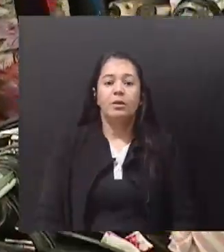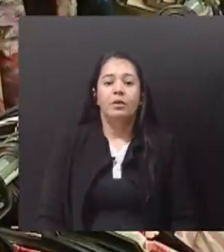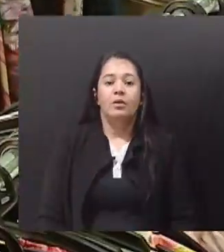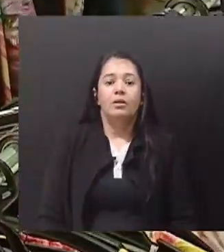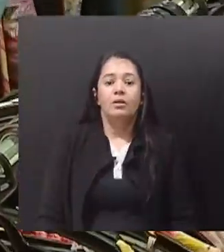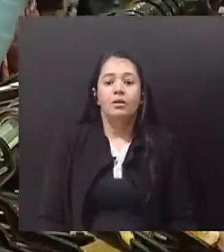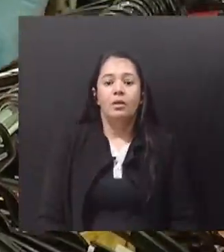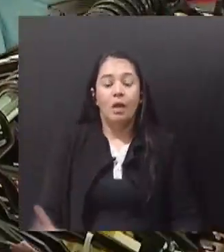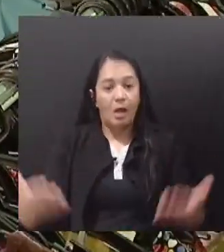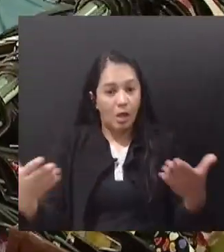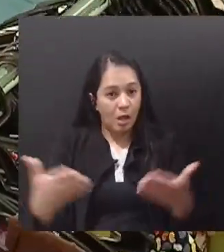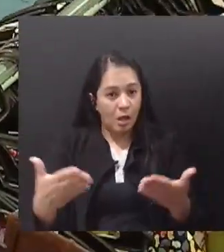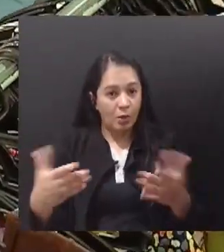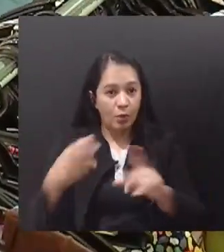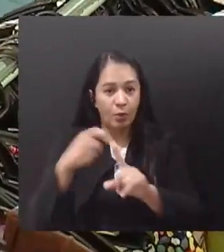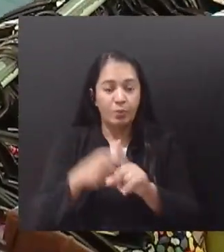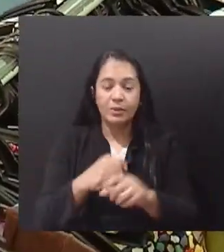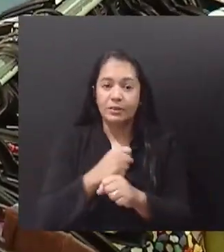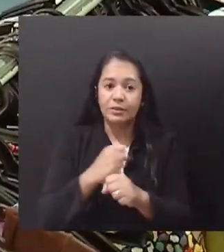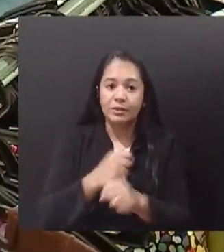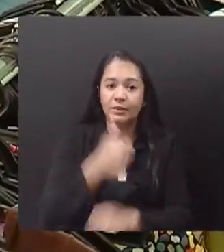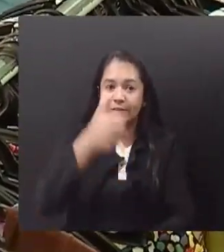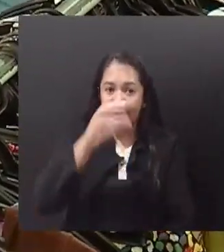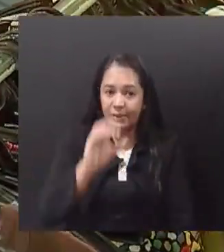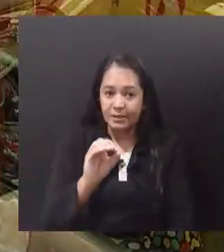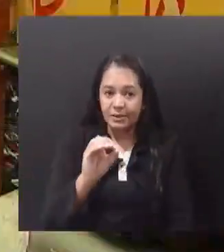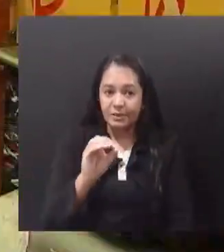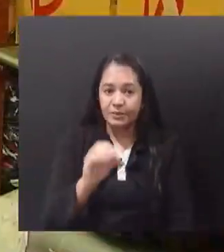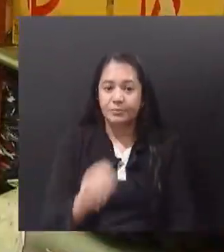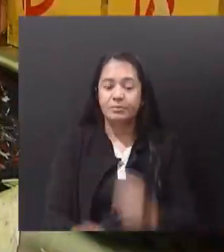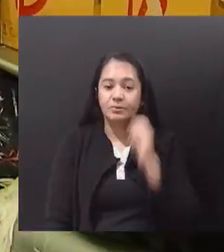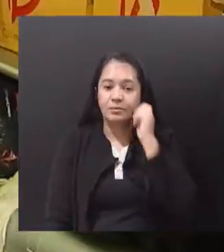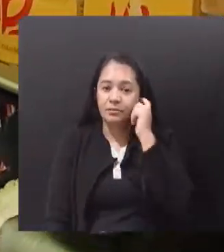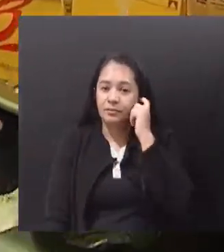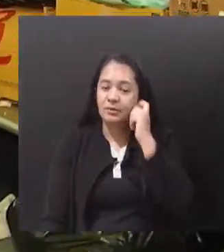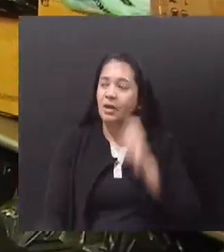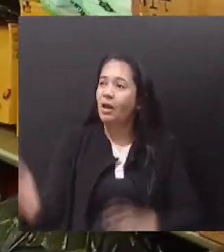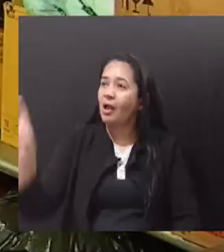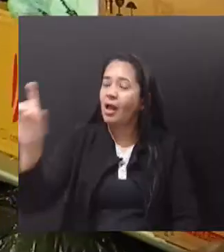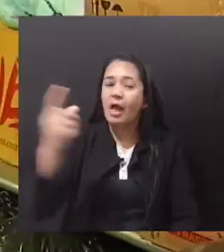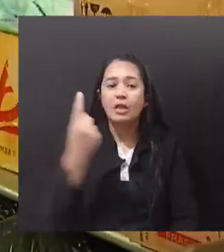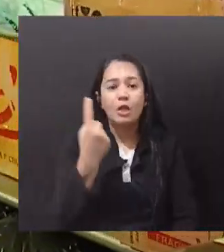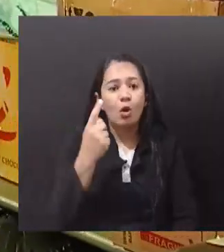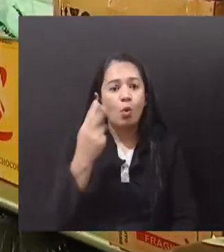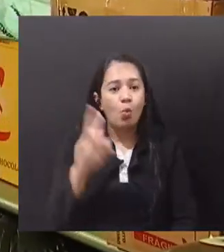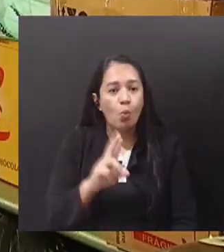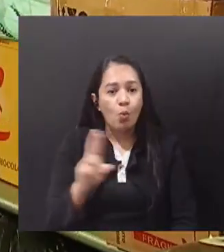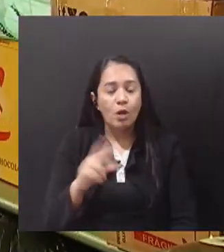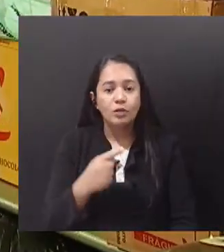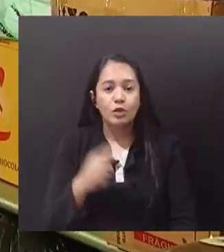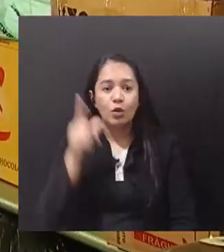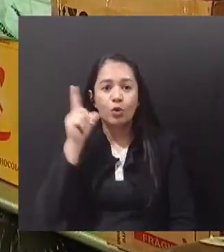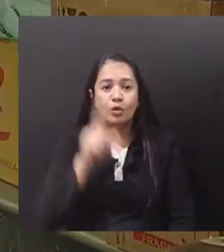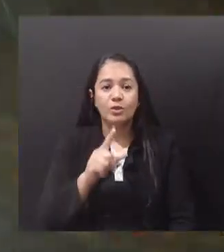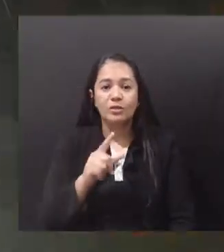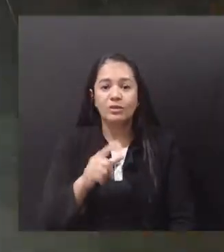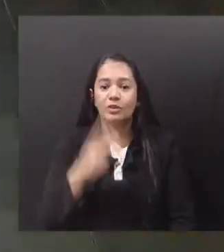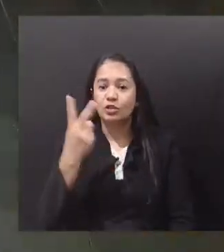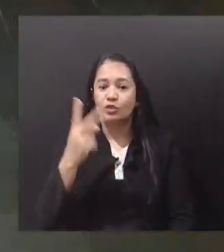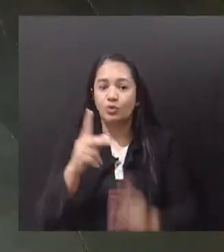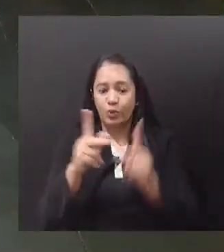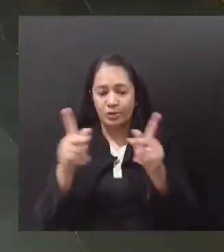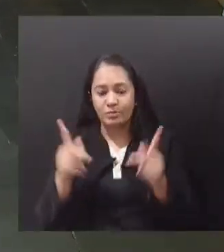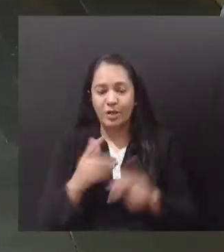agora nesse mês 10 anos de existência. Daqui, cada real que sai daqui, a gente consegue fazer 2 pratos de